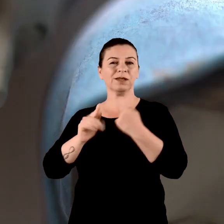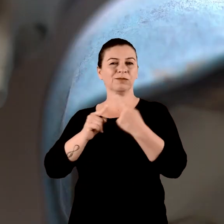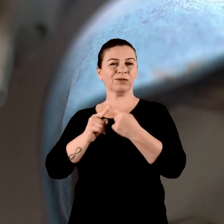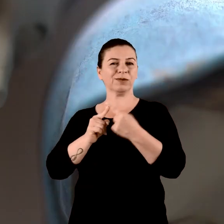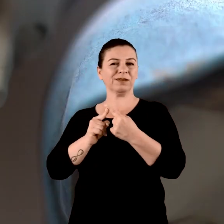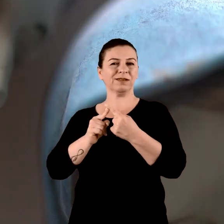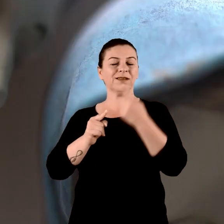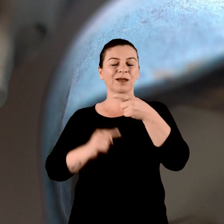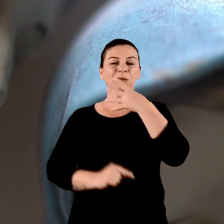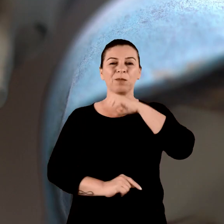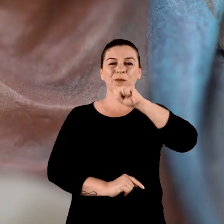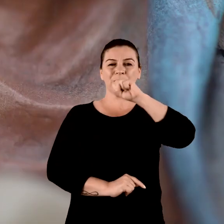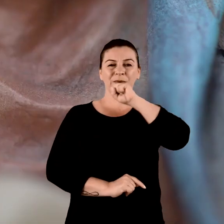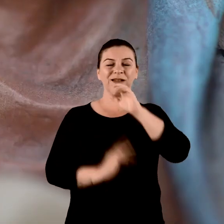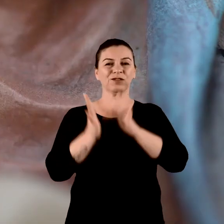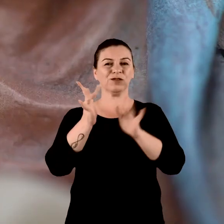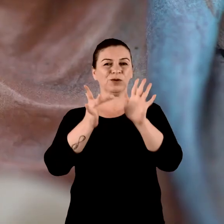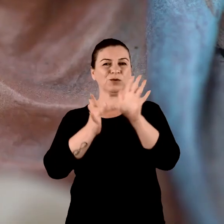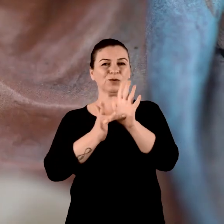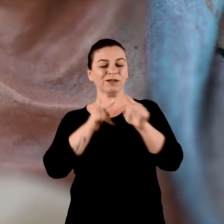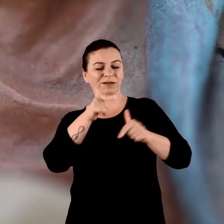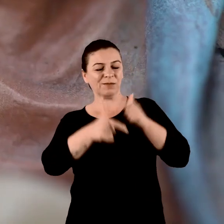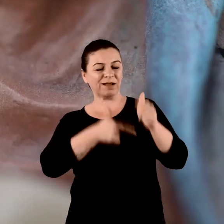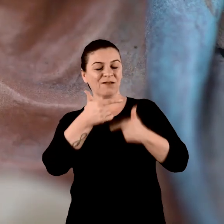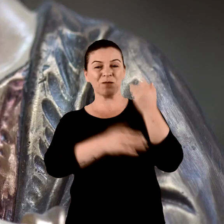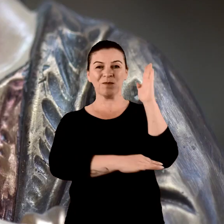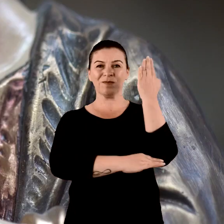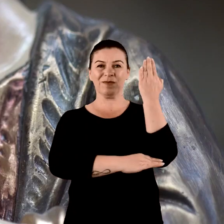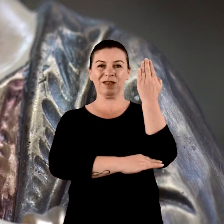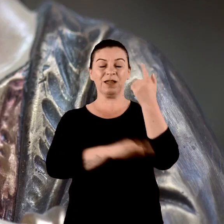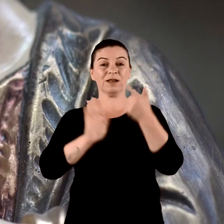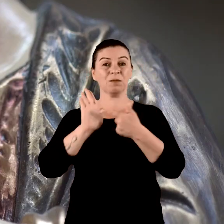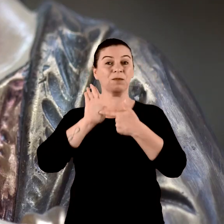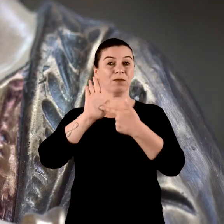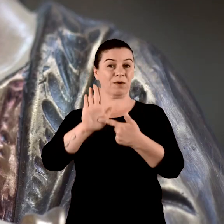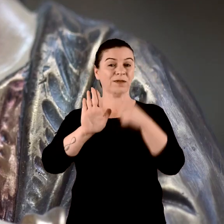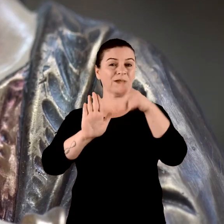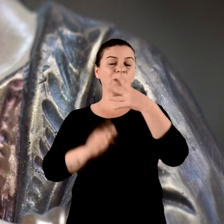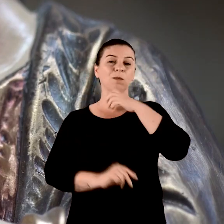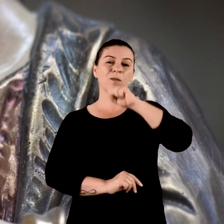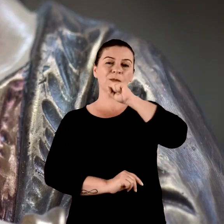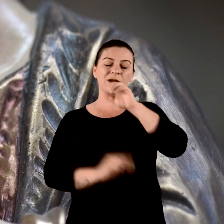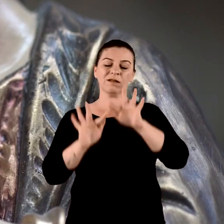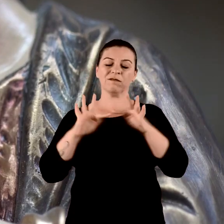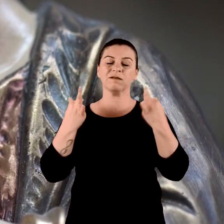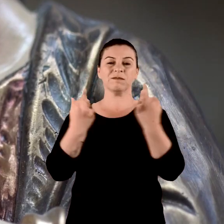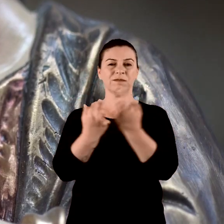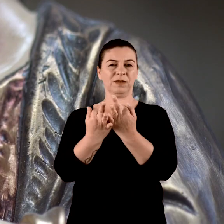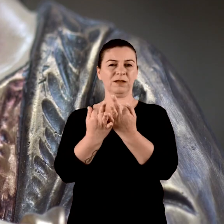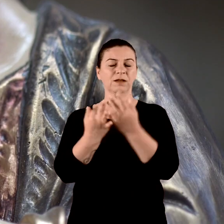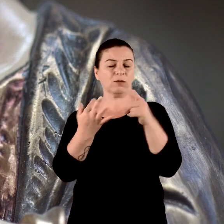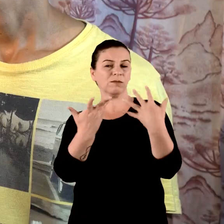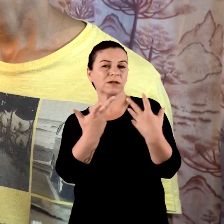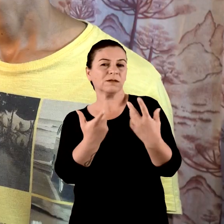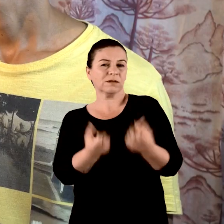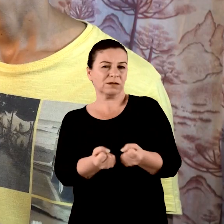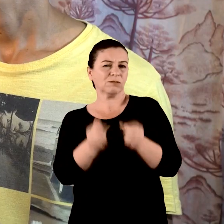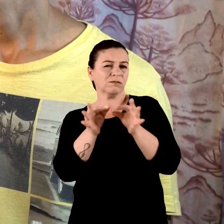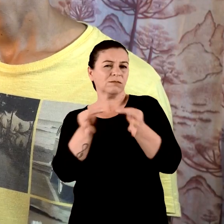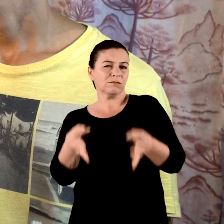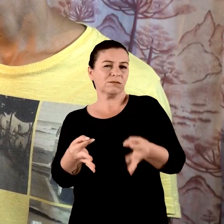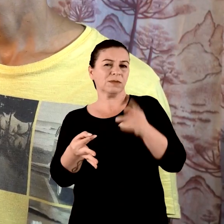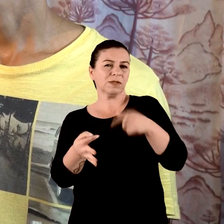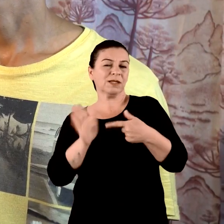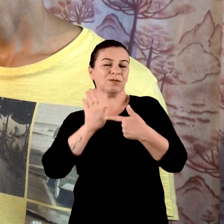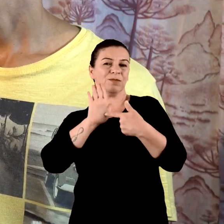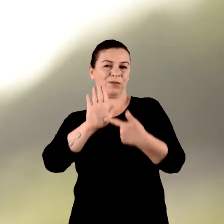legião de devotos, porque é o pai de Jesus, foi um marceneiro, representa o pai de família. Então é uma devoção simplificada,